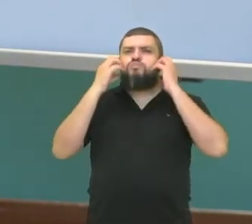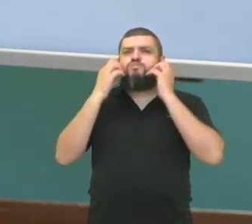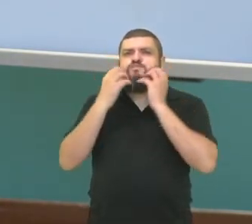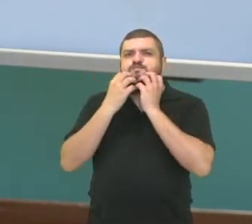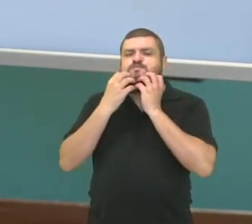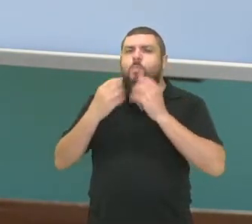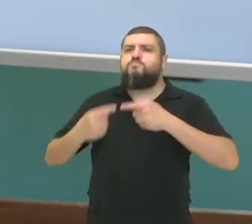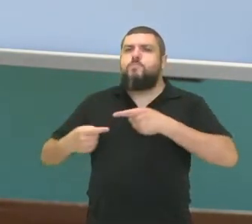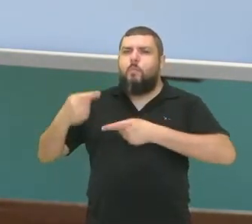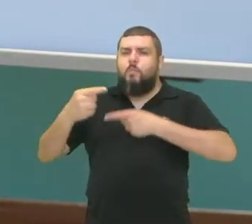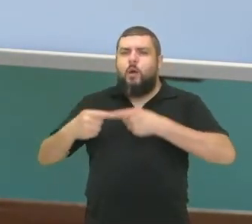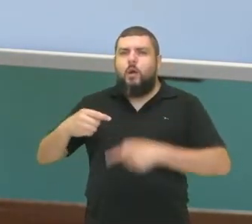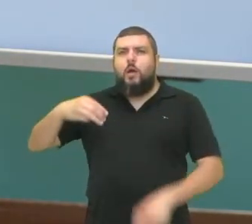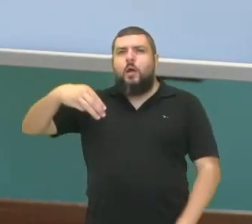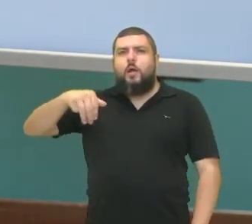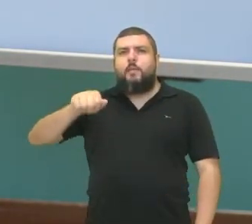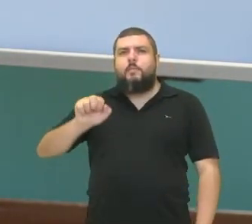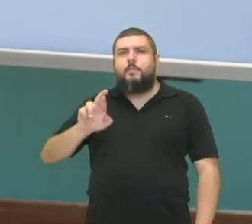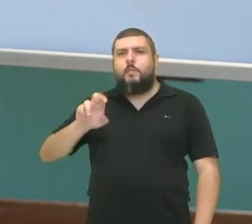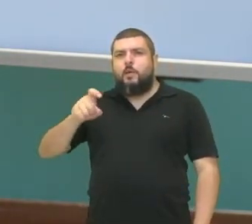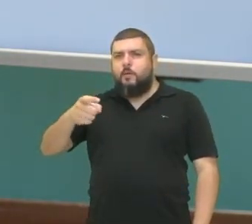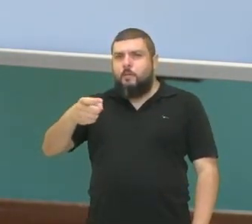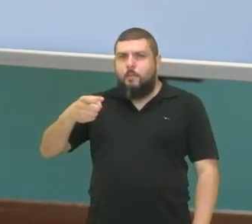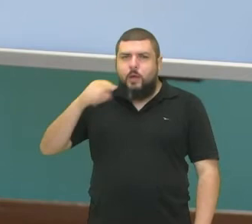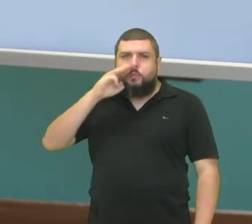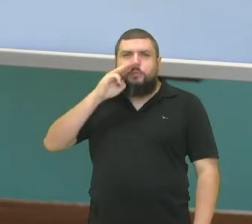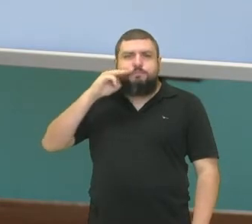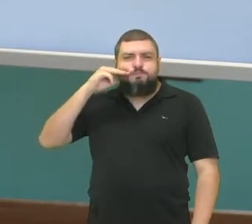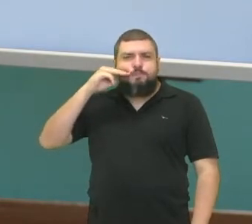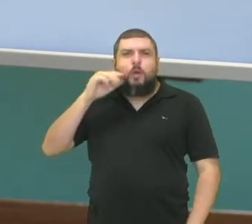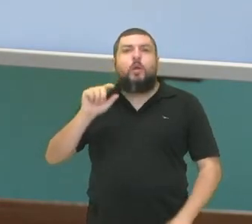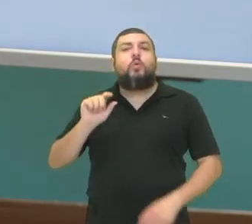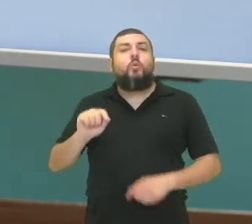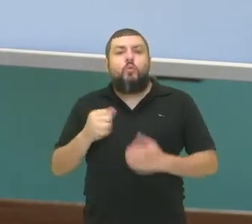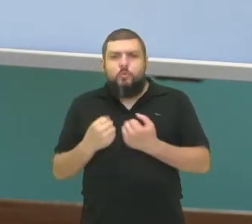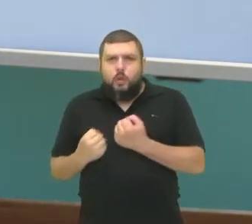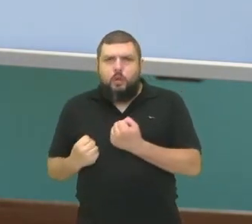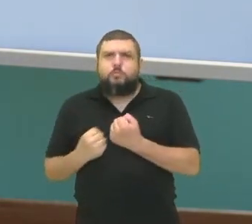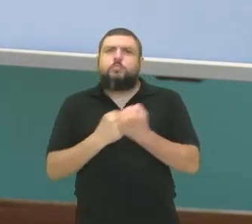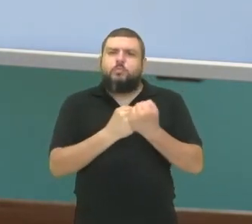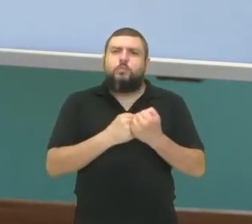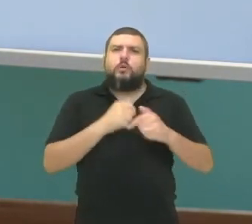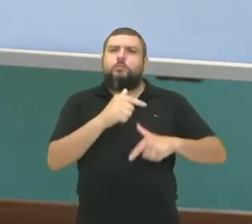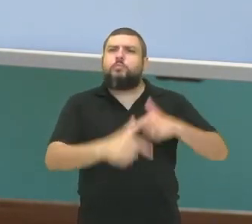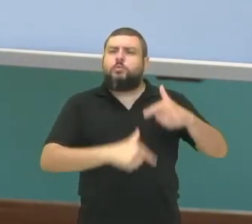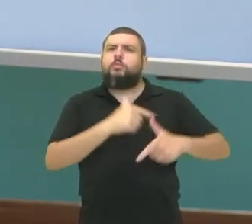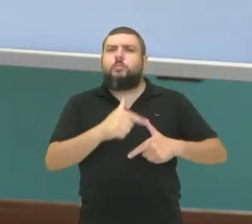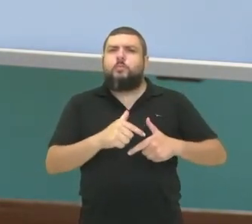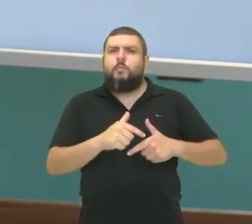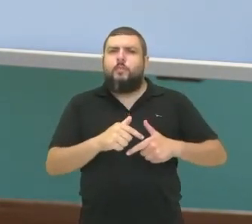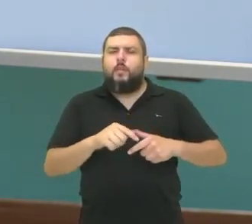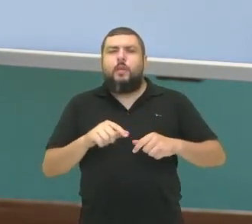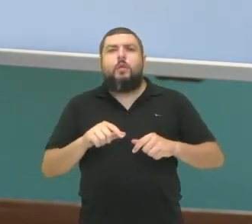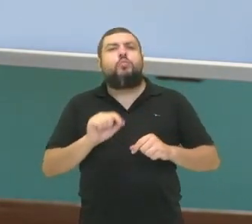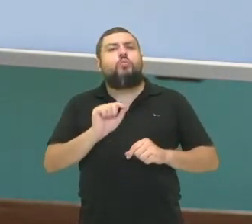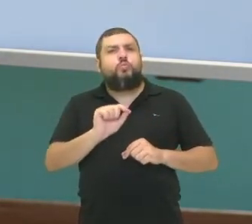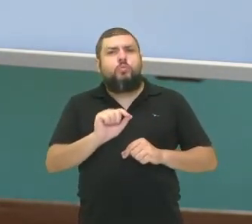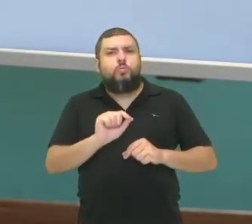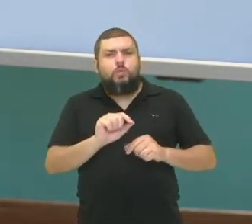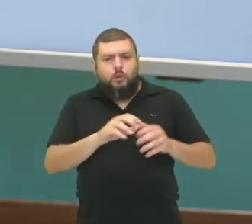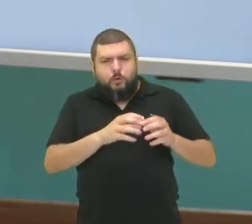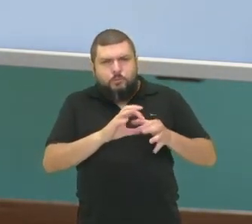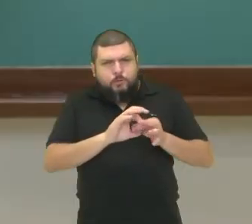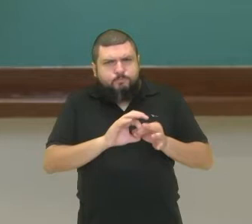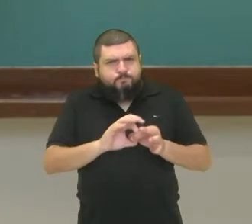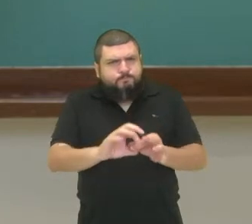chamado Karl Marx, que ele defende a parte dos trabalhadores, que os trabalhadores deveriam se unir e tomar os meios de